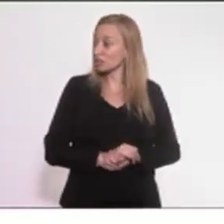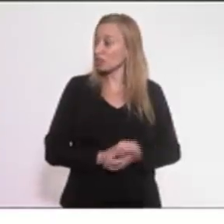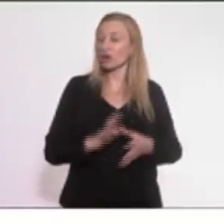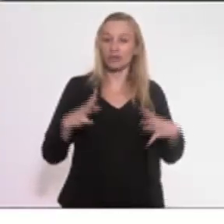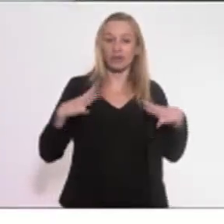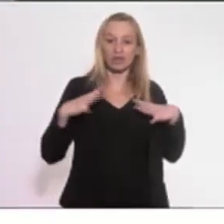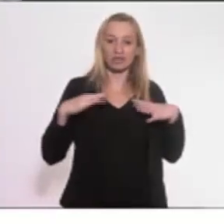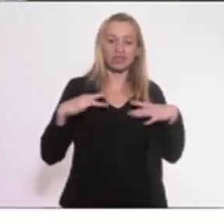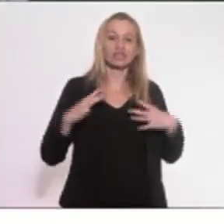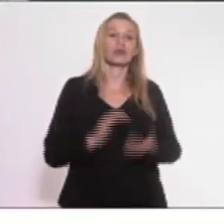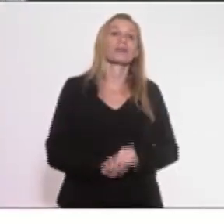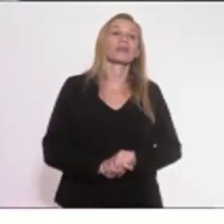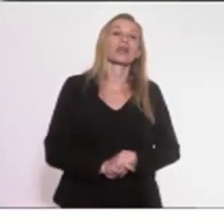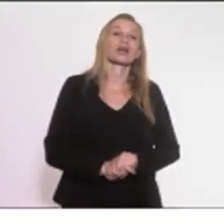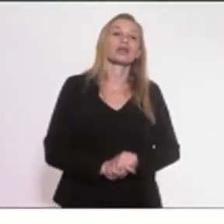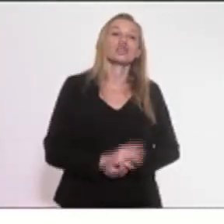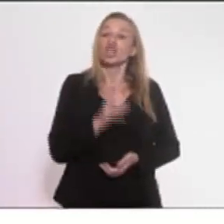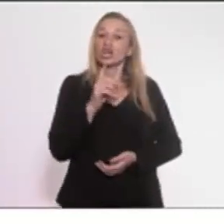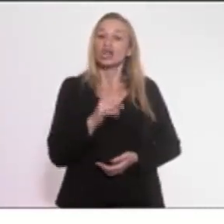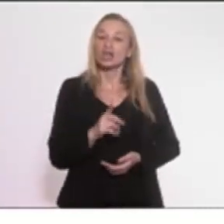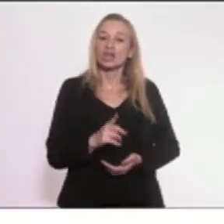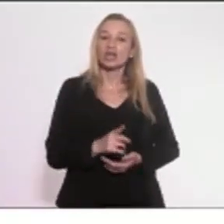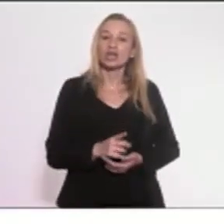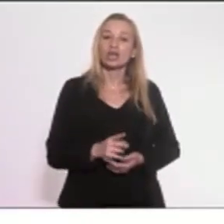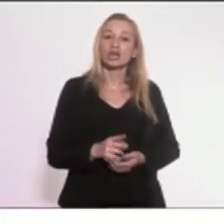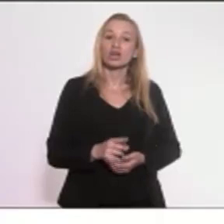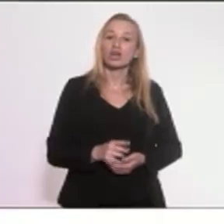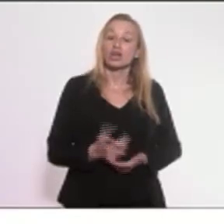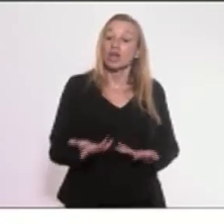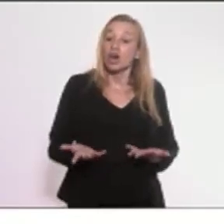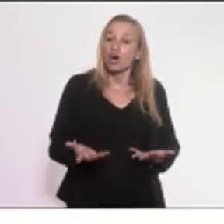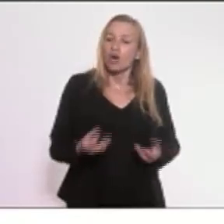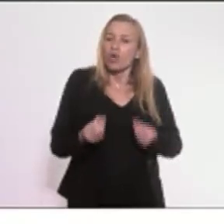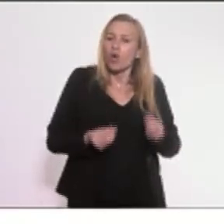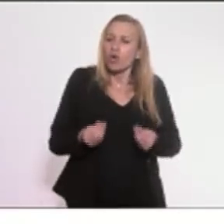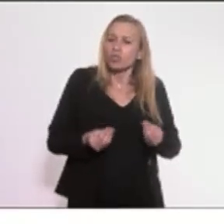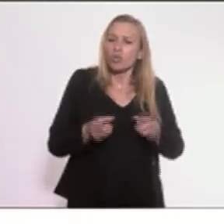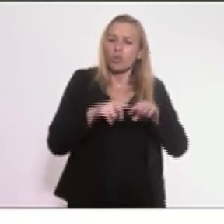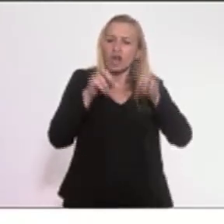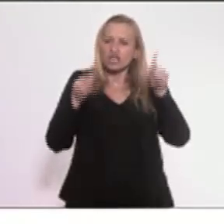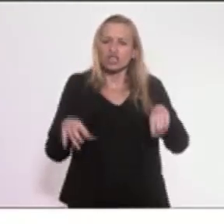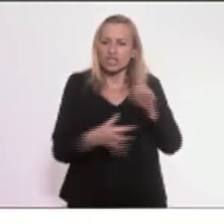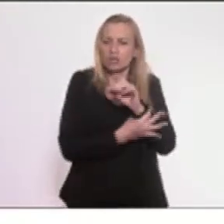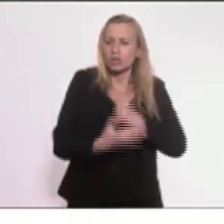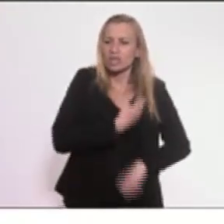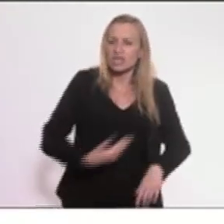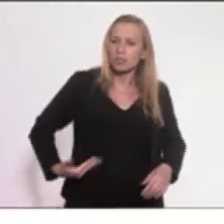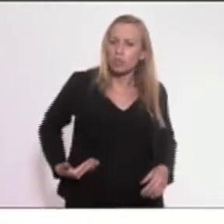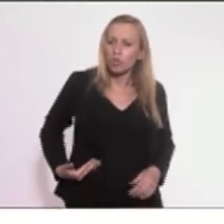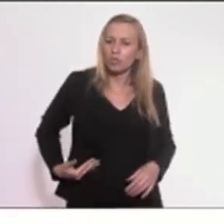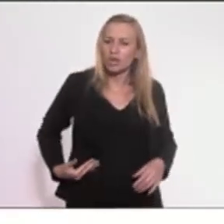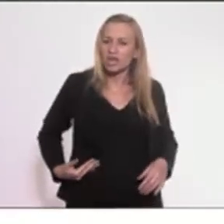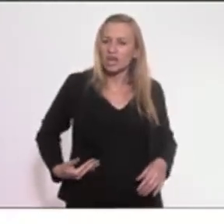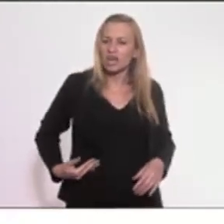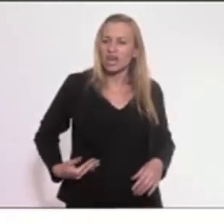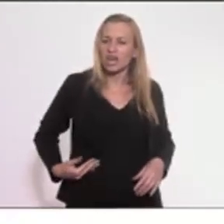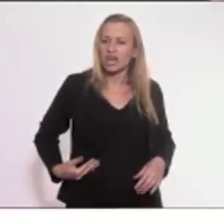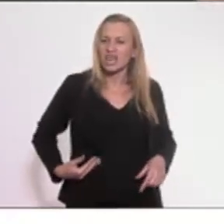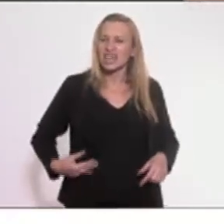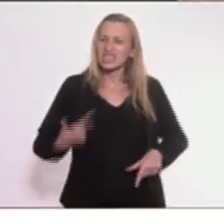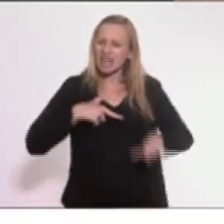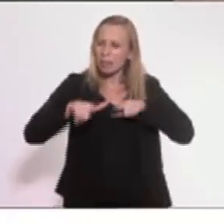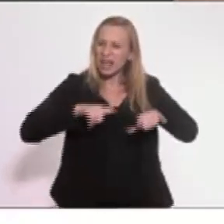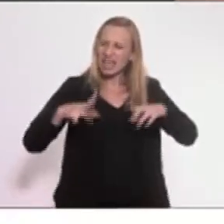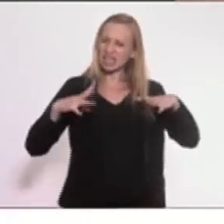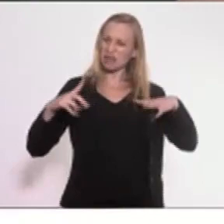tudo. E o agente de segurança público é obrigado a depor no seu dia de folga, onde poderia estar com a sua família, onde poderia estar fazendo um